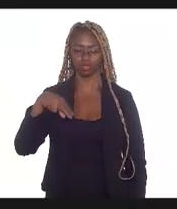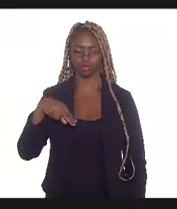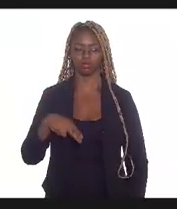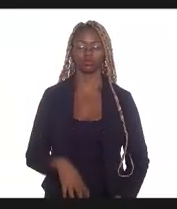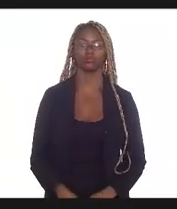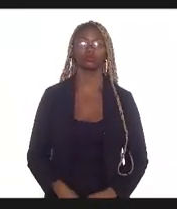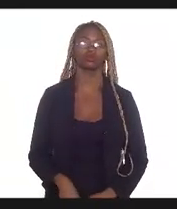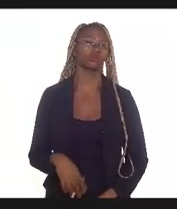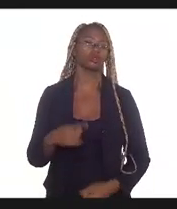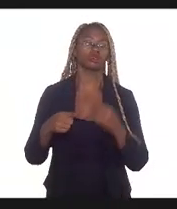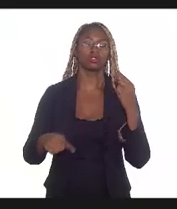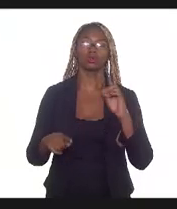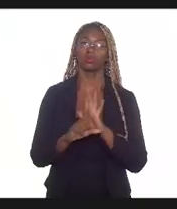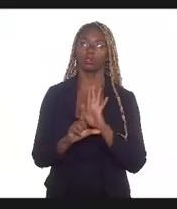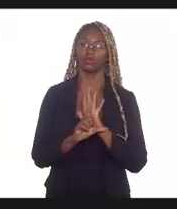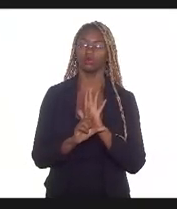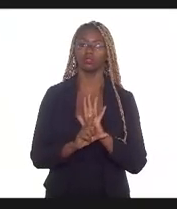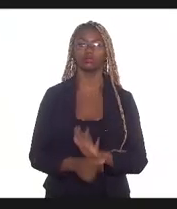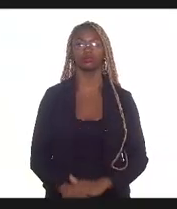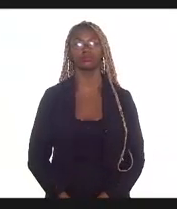Parecer pela ilegalidade.